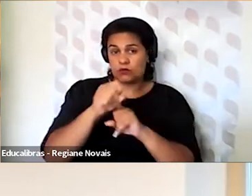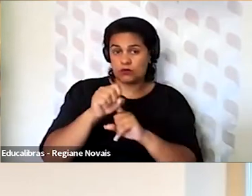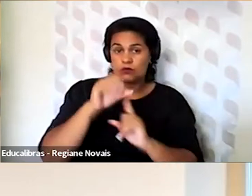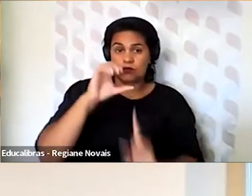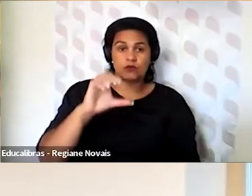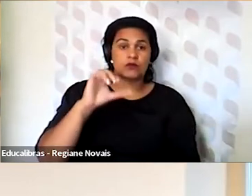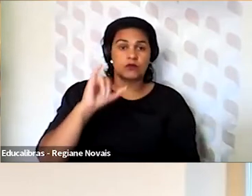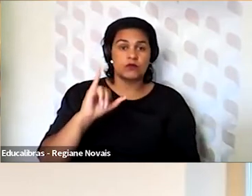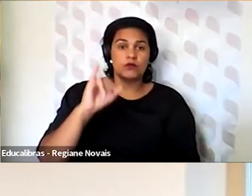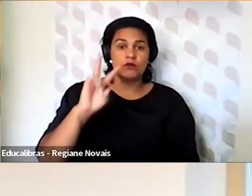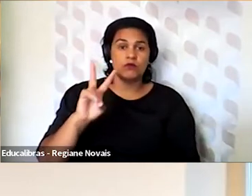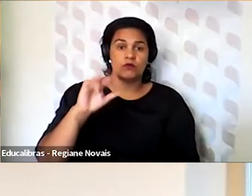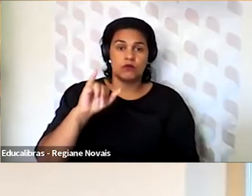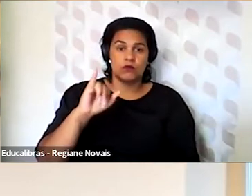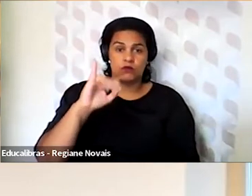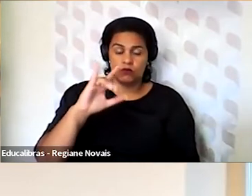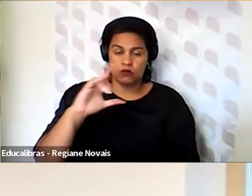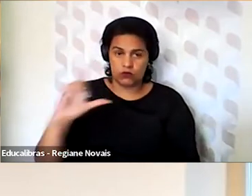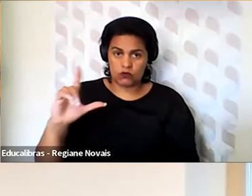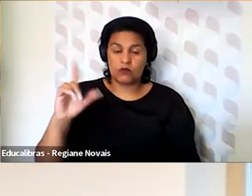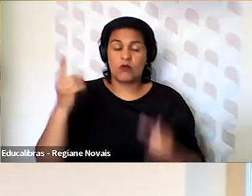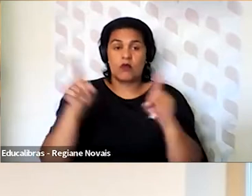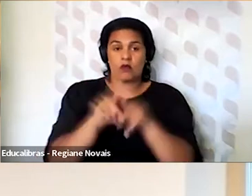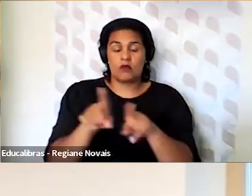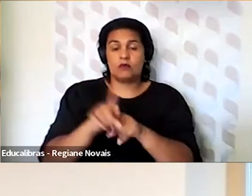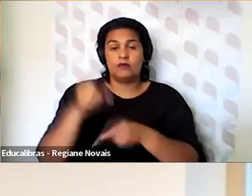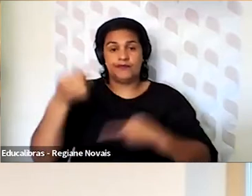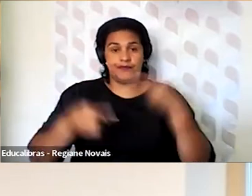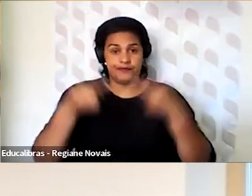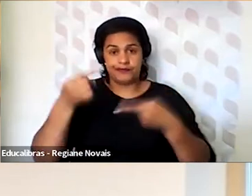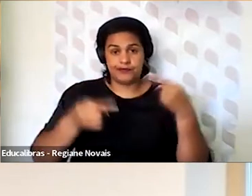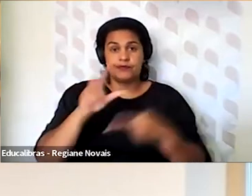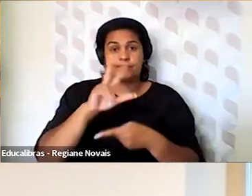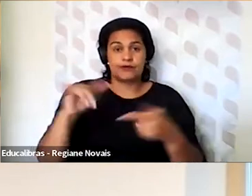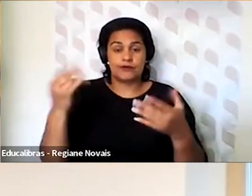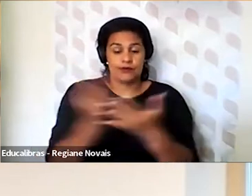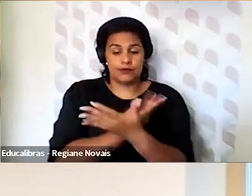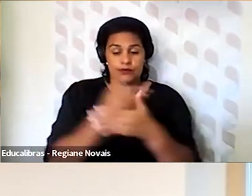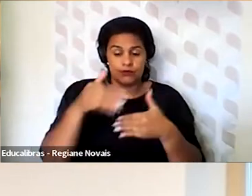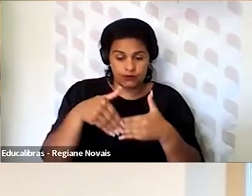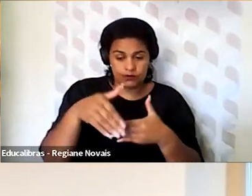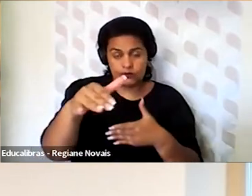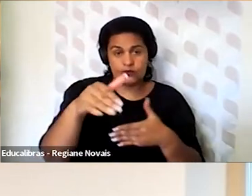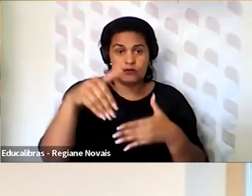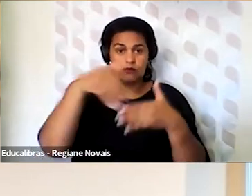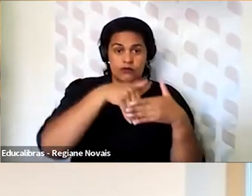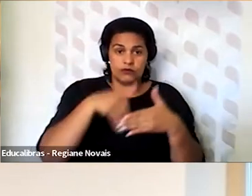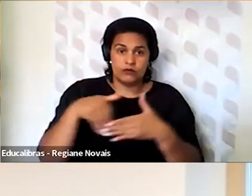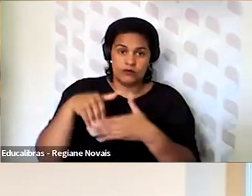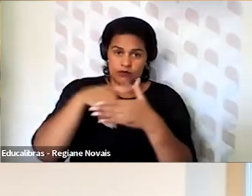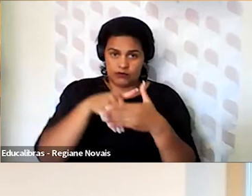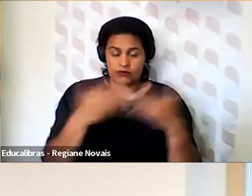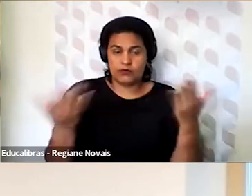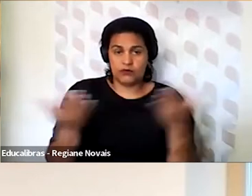e o debate democrático que vai acontecer agora na campanha vai ter um peso muito importante no que vai acontecer